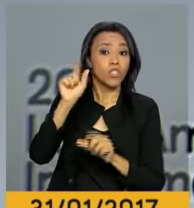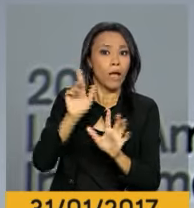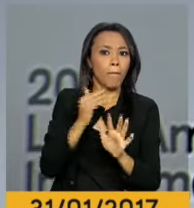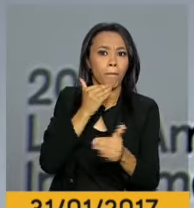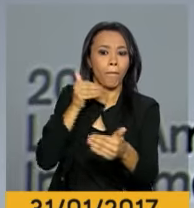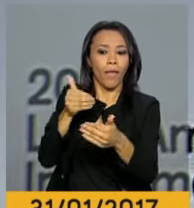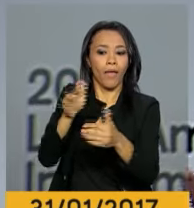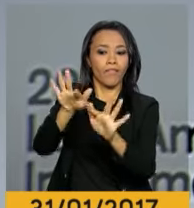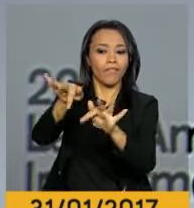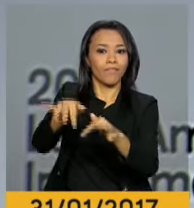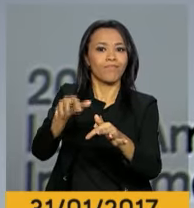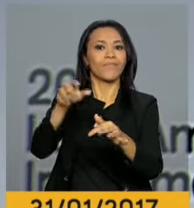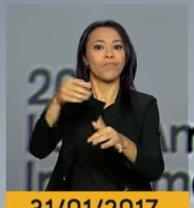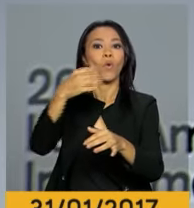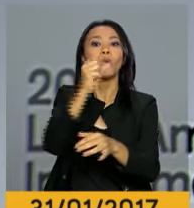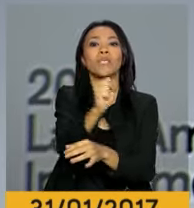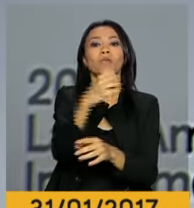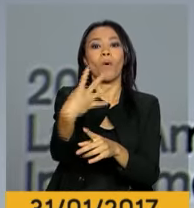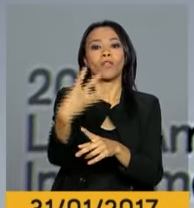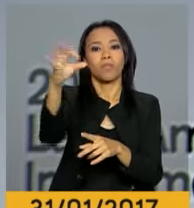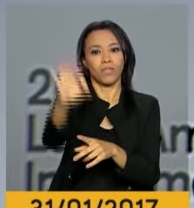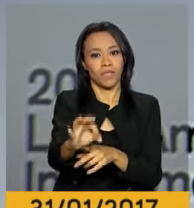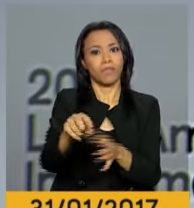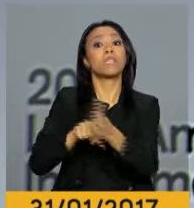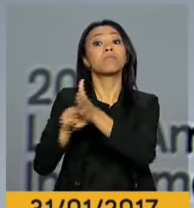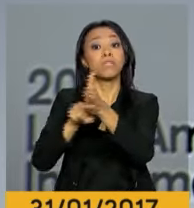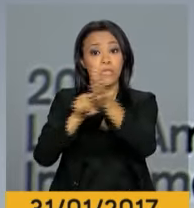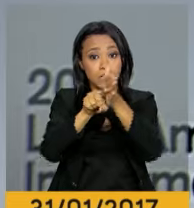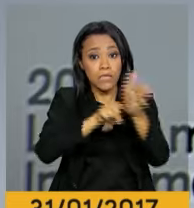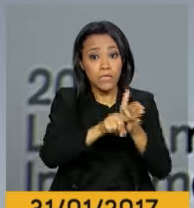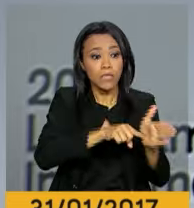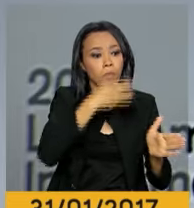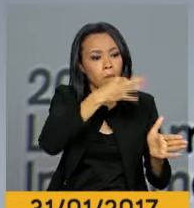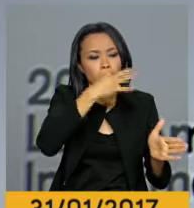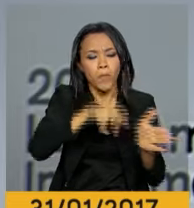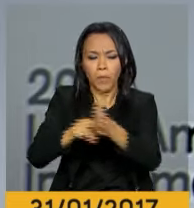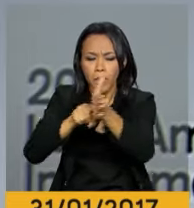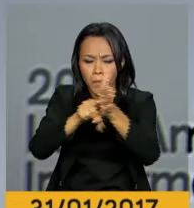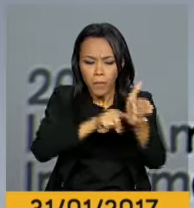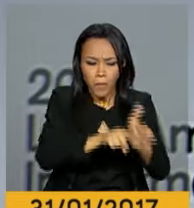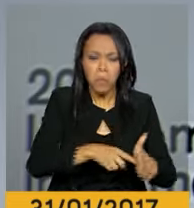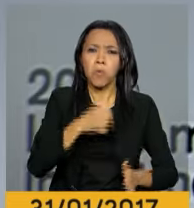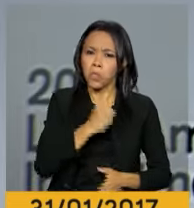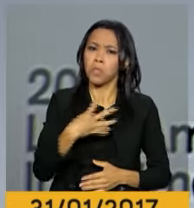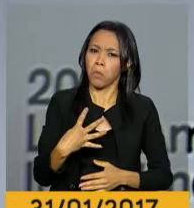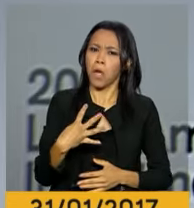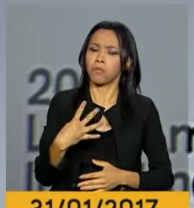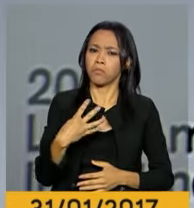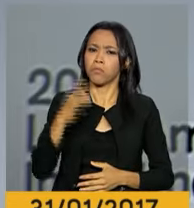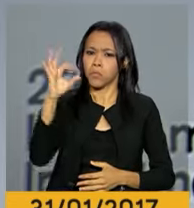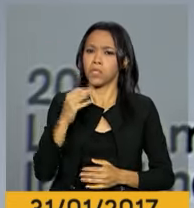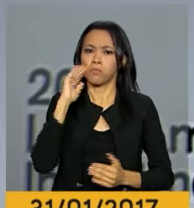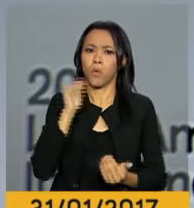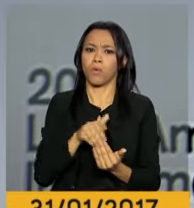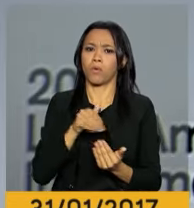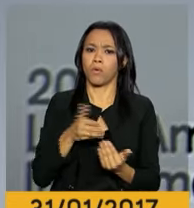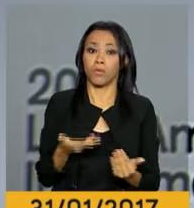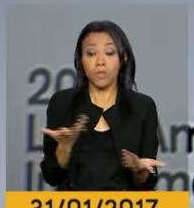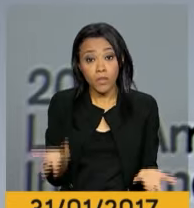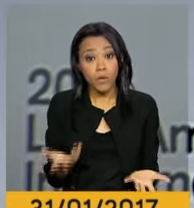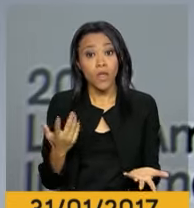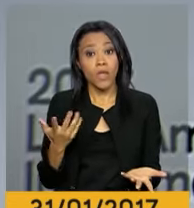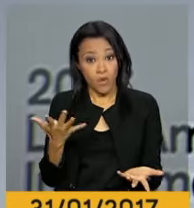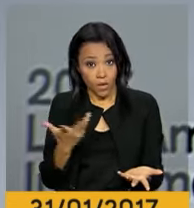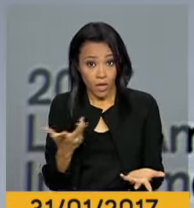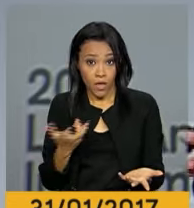ela está aprovada por 84% nas pesquisas eh que foram feitas né mas é é apenas para dizer eu não quero apenas